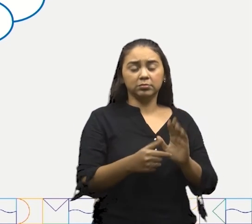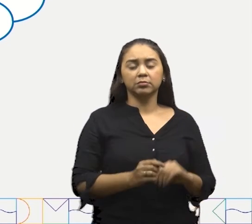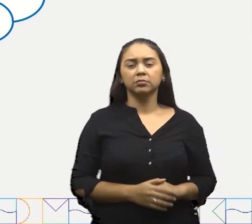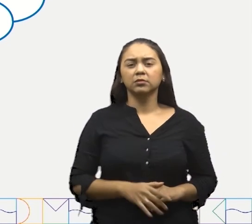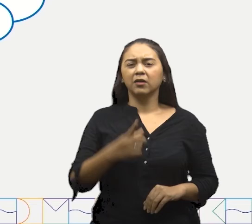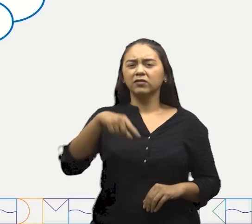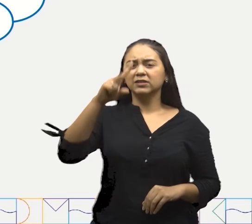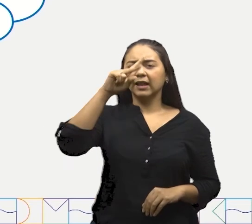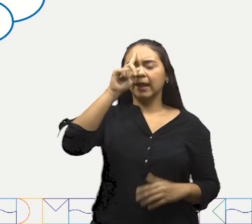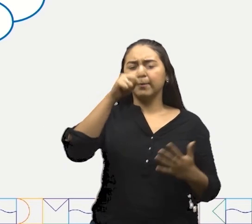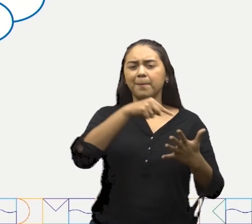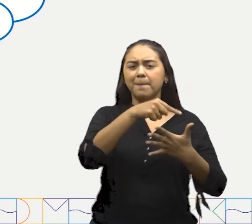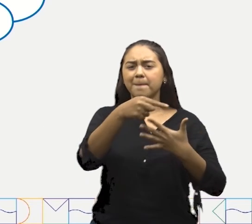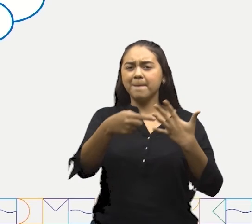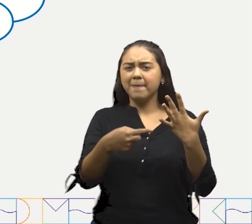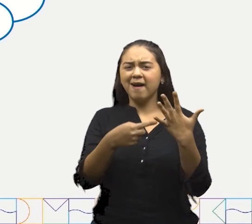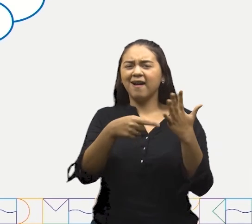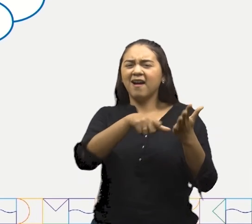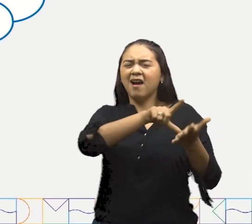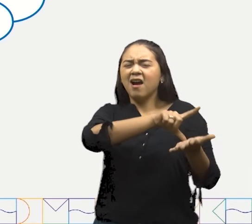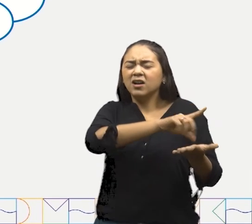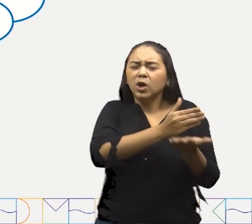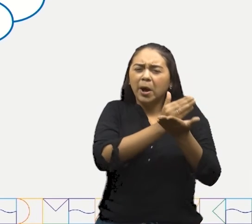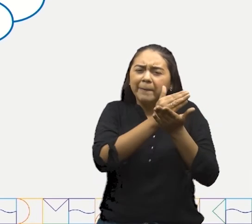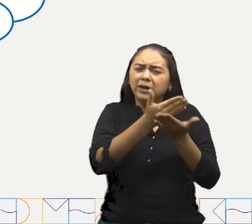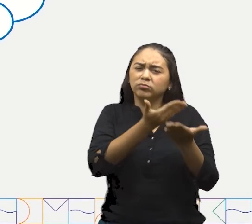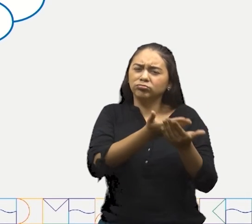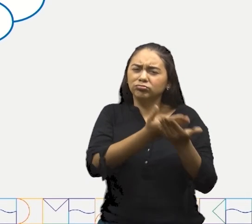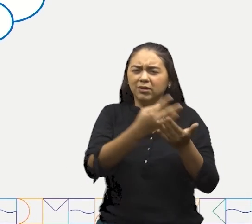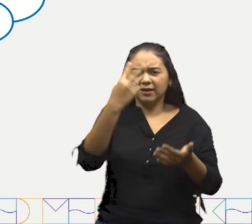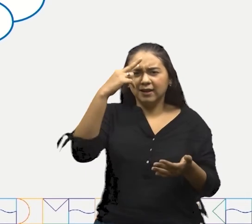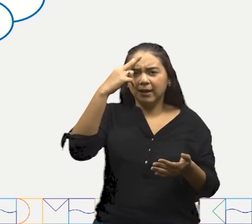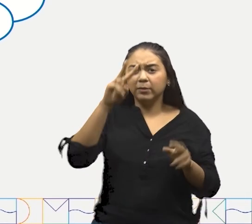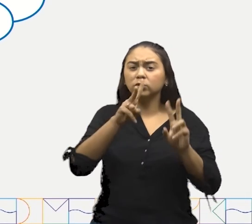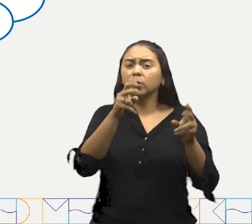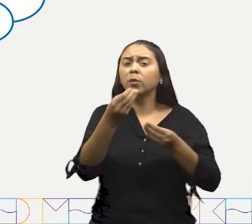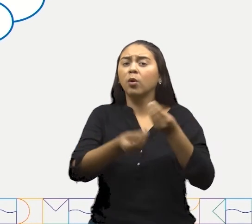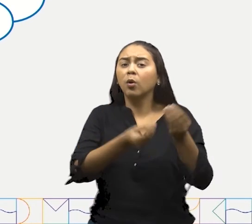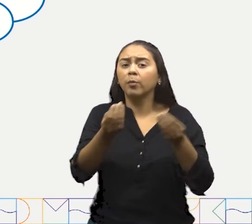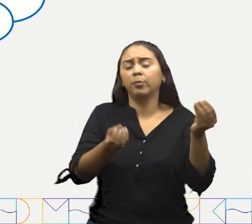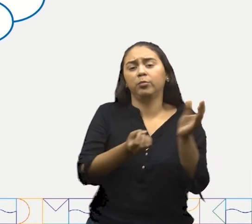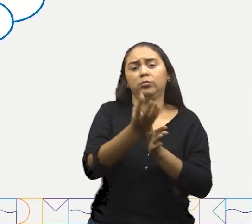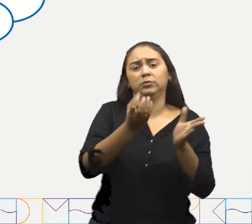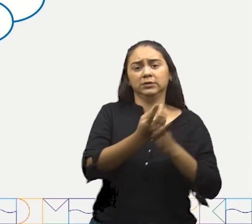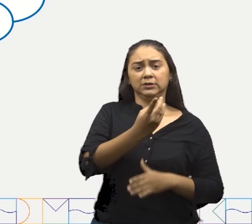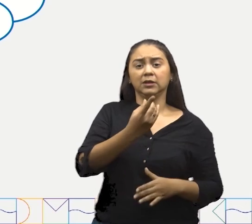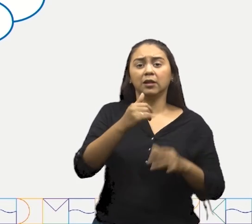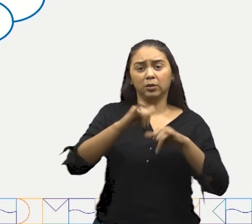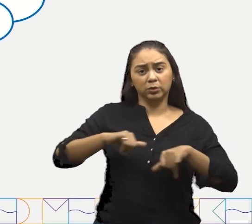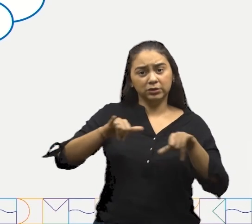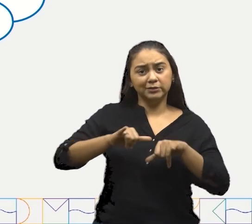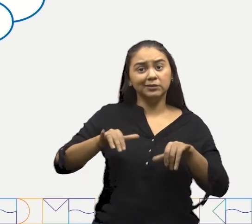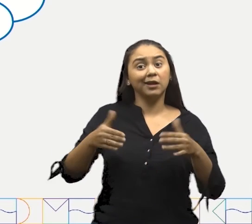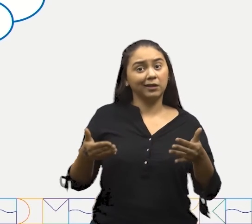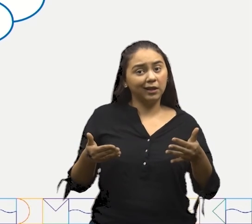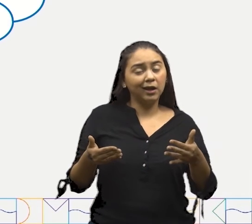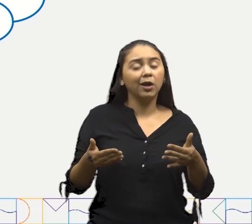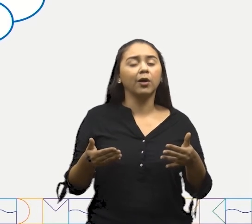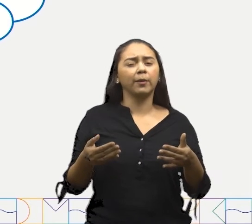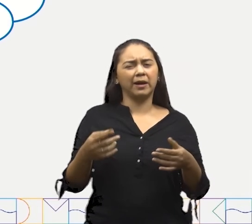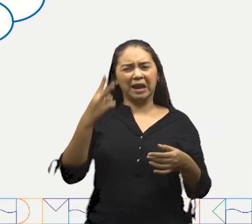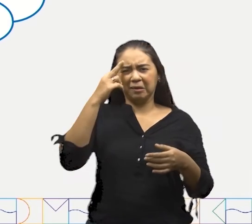impessoal. Você lembra daqueles 5 elementos que vimos logo no início da aula sobre a produção de notícia? Pois